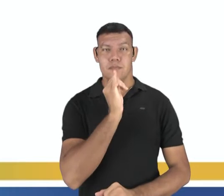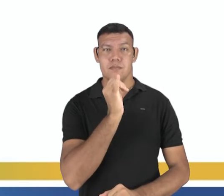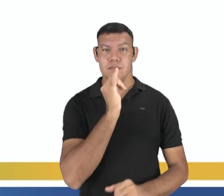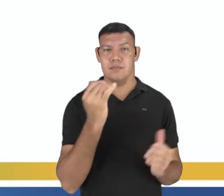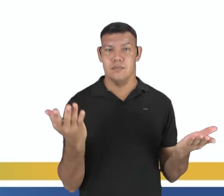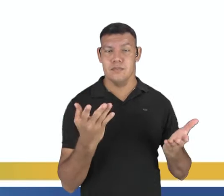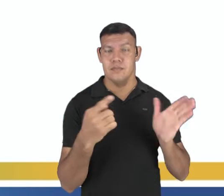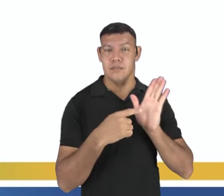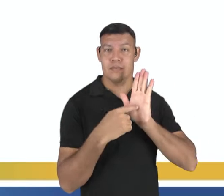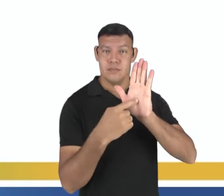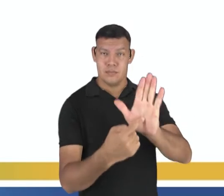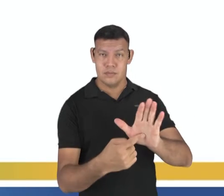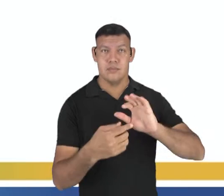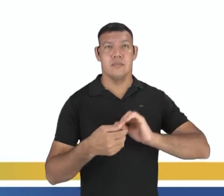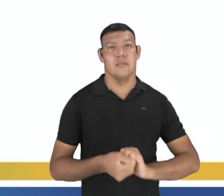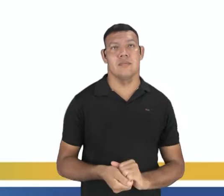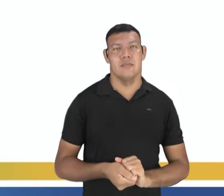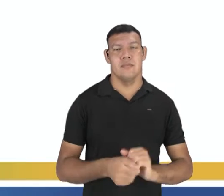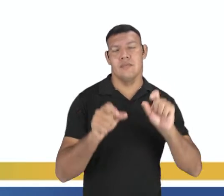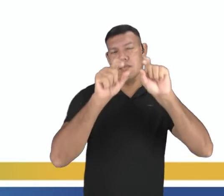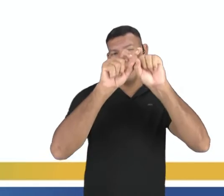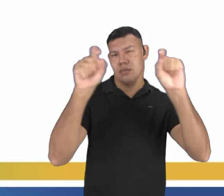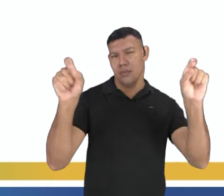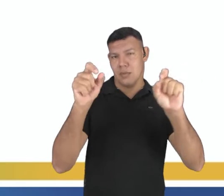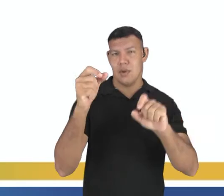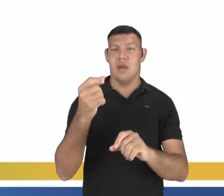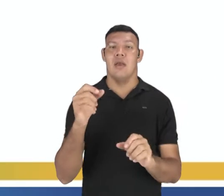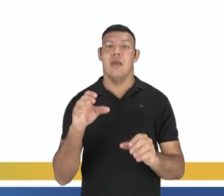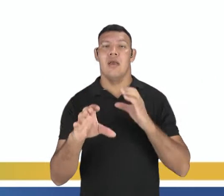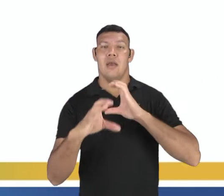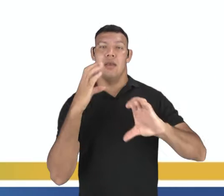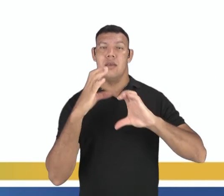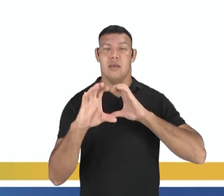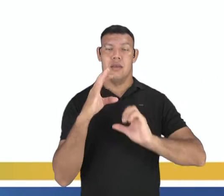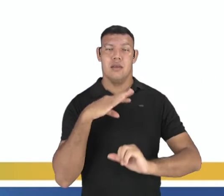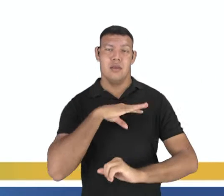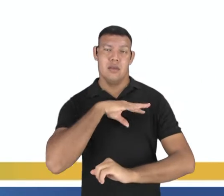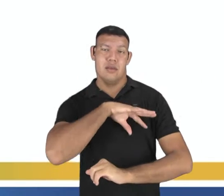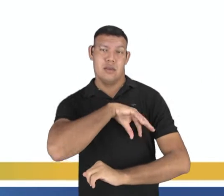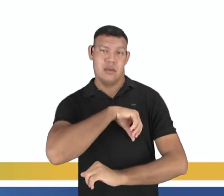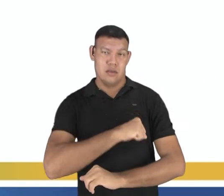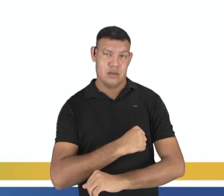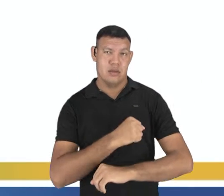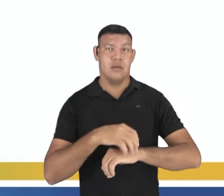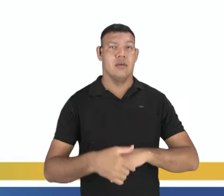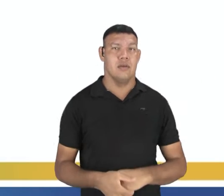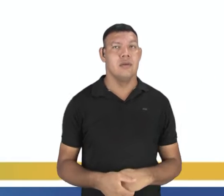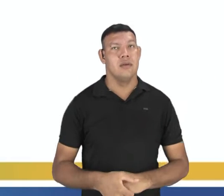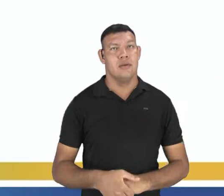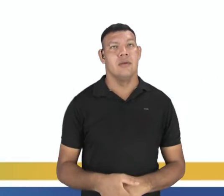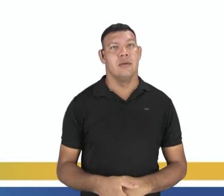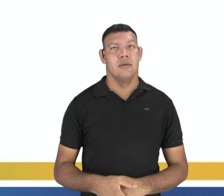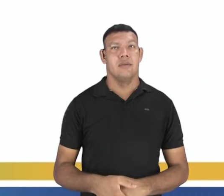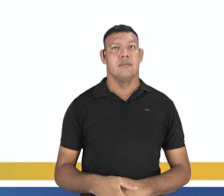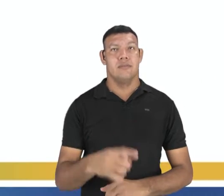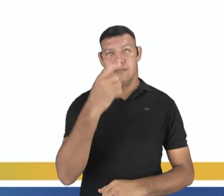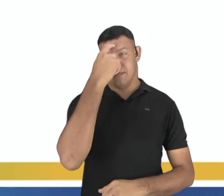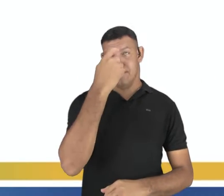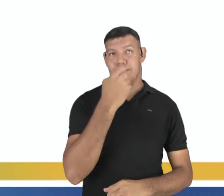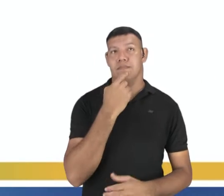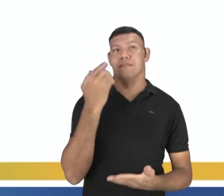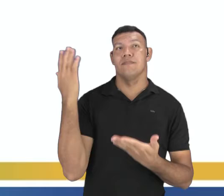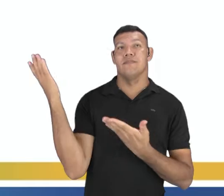Nós temos o exemplo, um trecho aí da cantiga de amor de João Garcia de Guilhades. Tá aí a fotinha dele para vocês darem uma